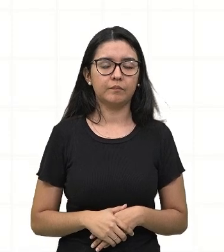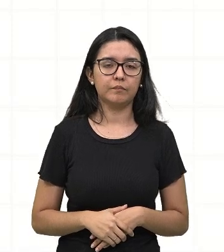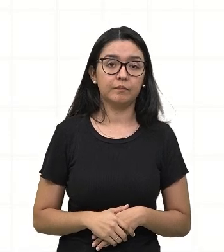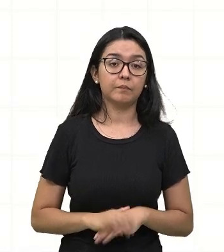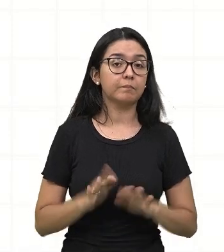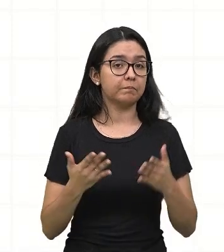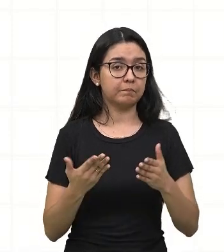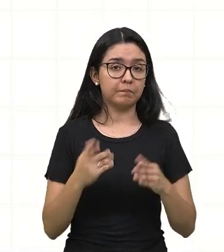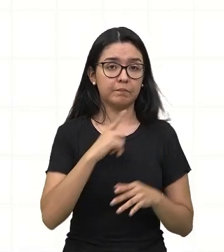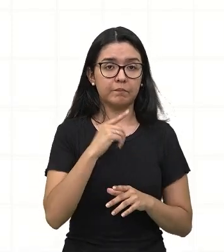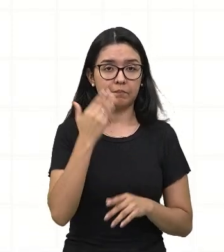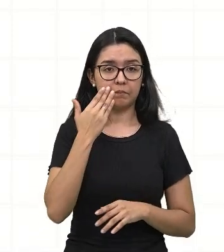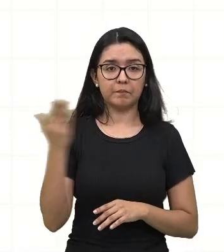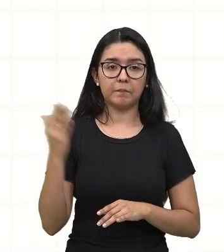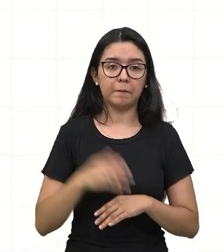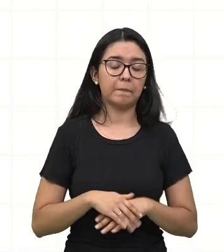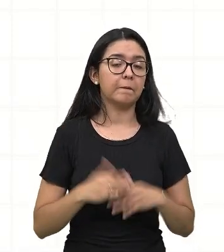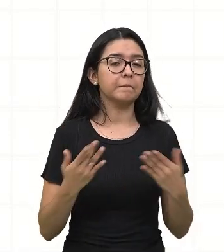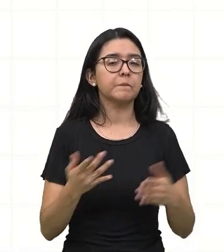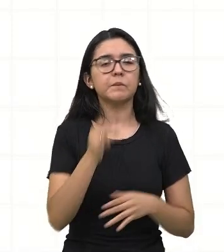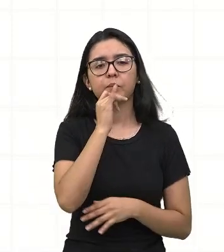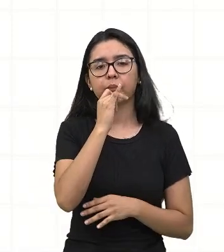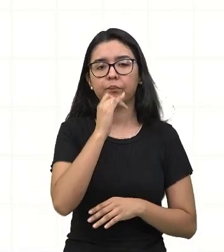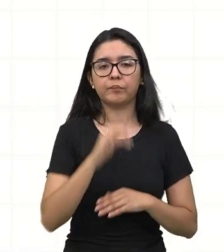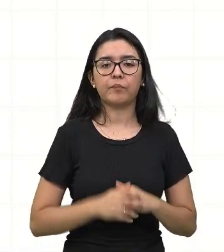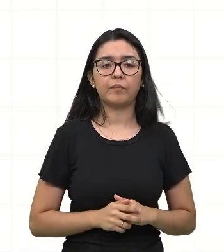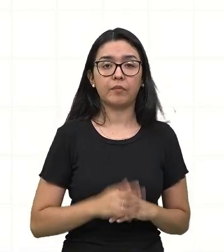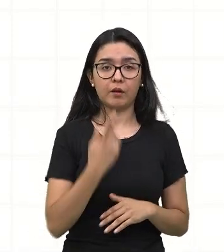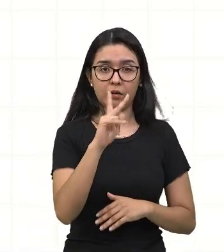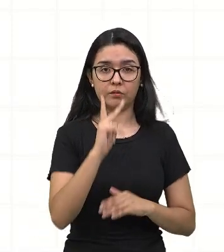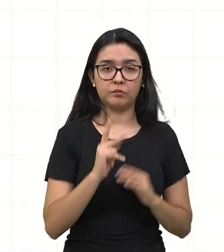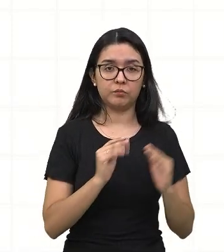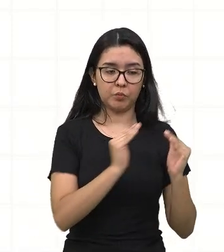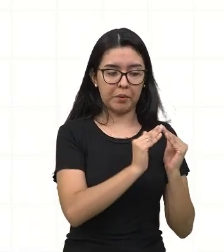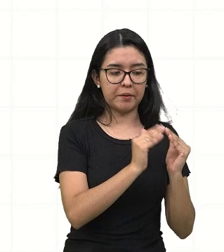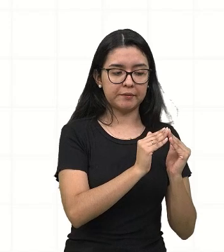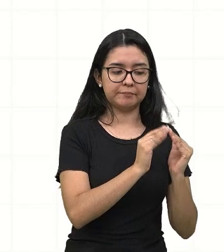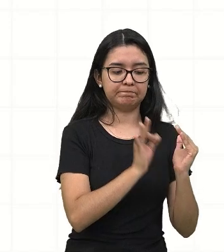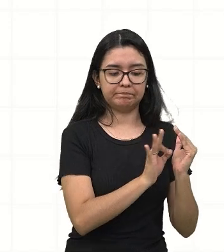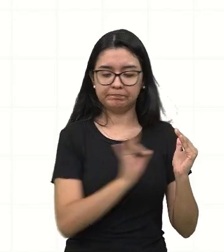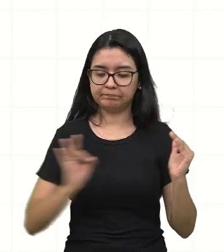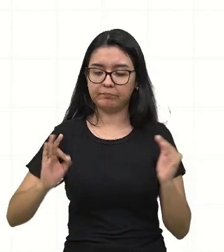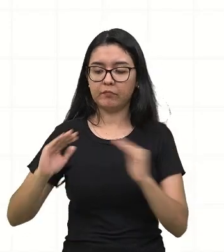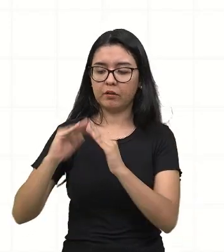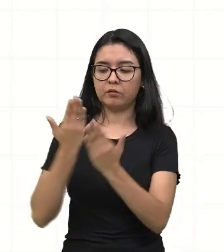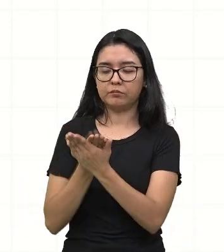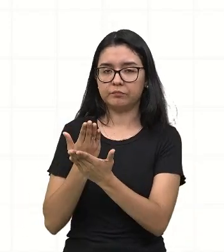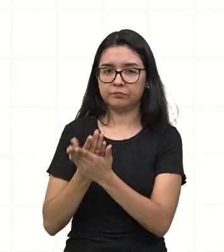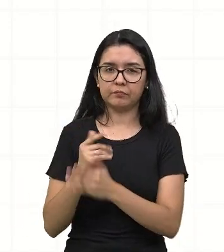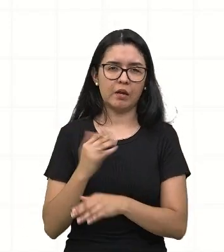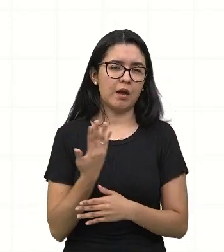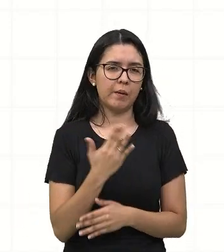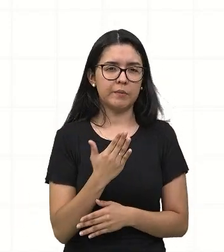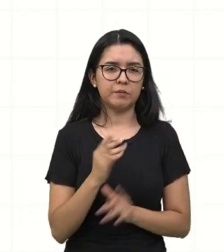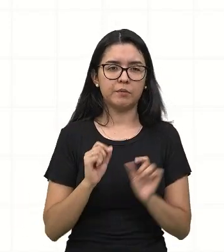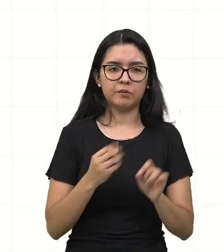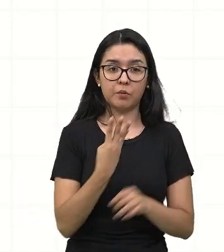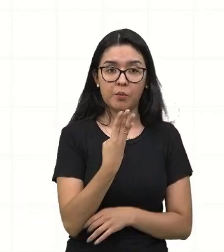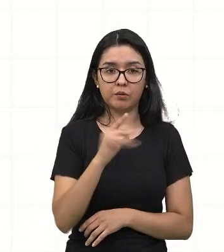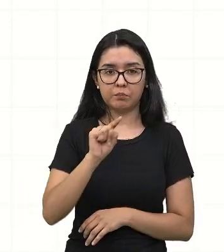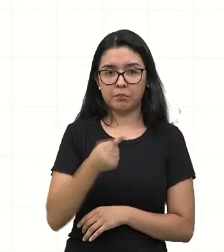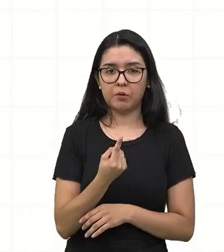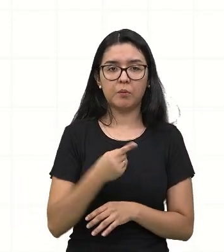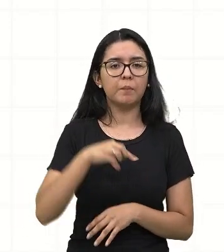Temos aí, ó, suponha que a distância de sua casa até a escola seja de 4.000 metros.